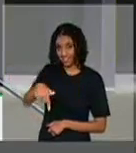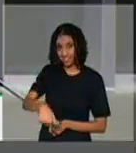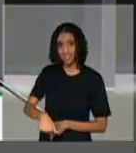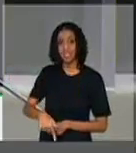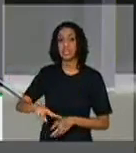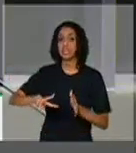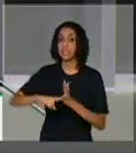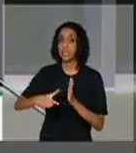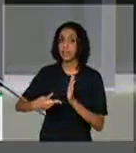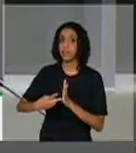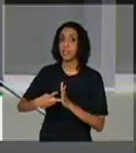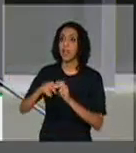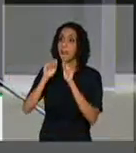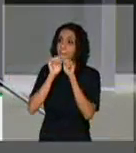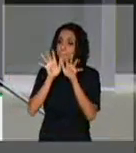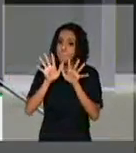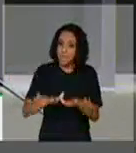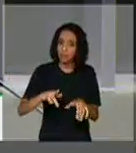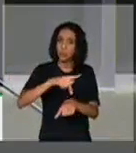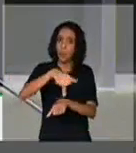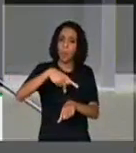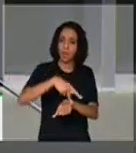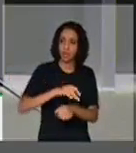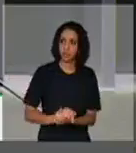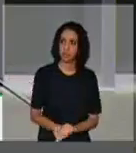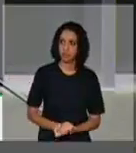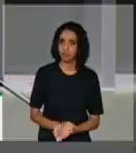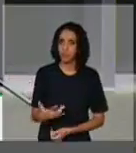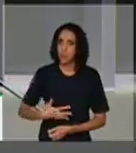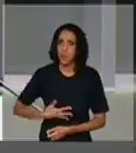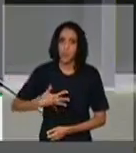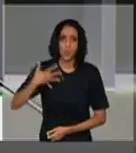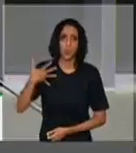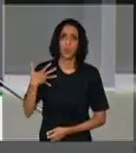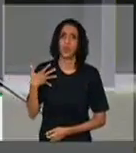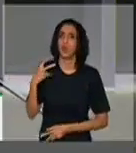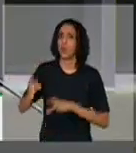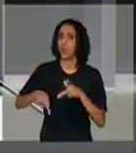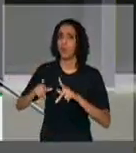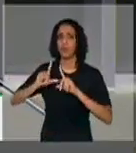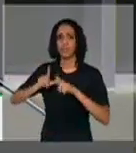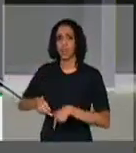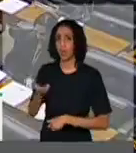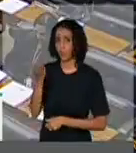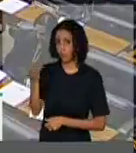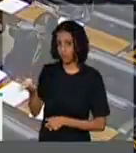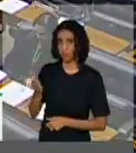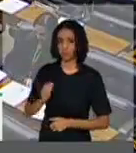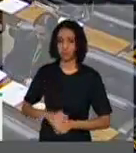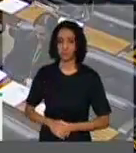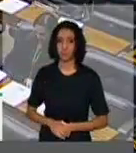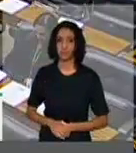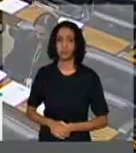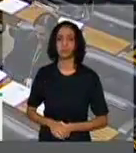sua presença orgulha o povo de Israel, eu tenho certeza, e ela